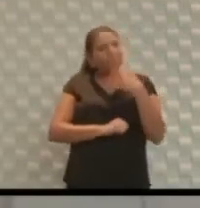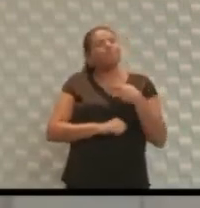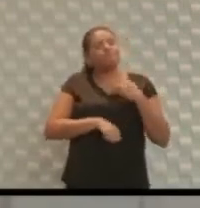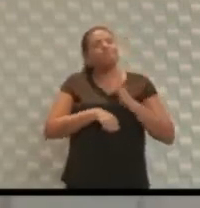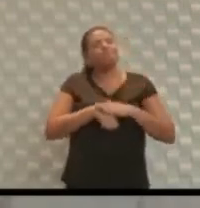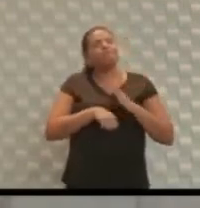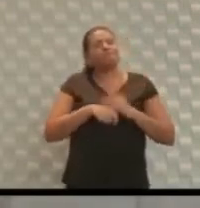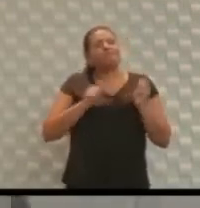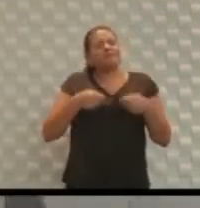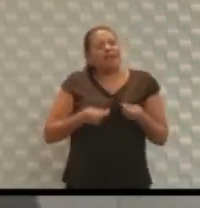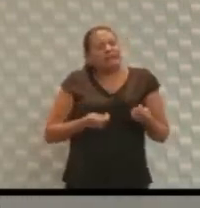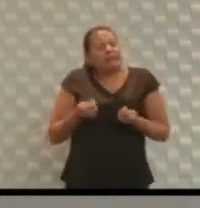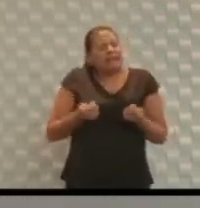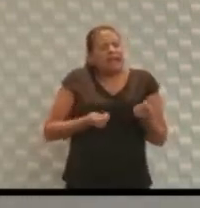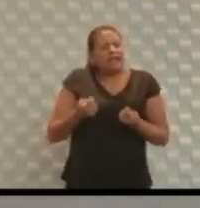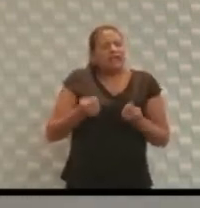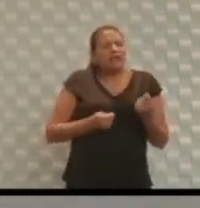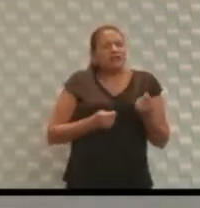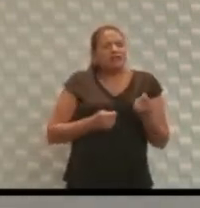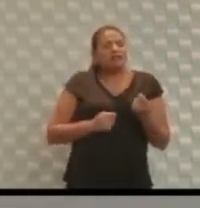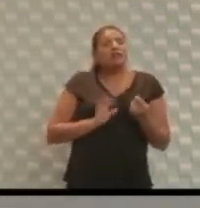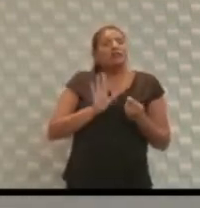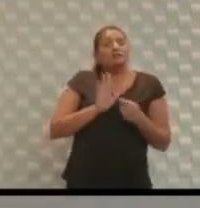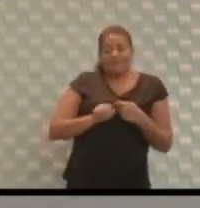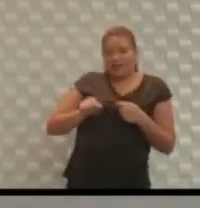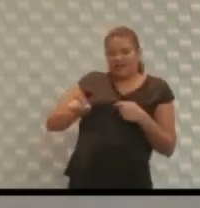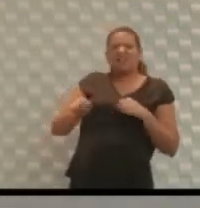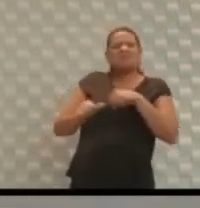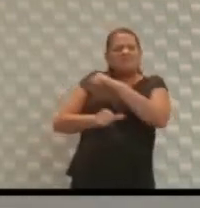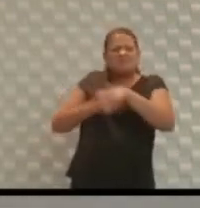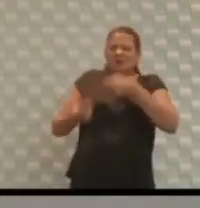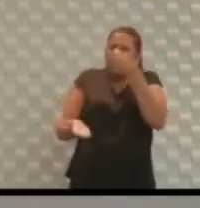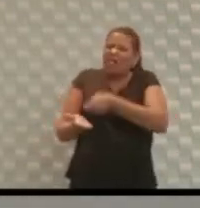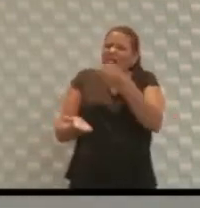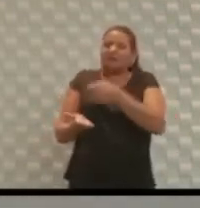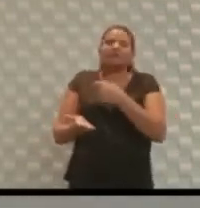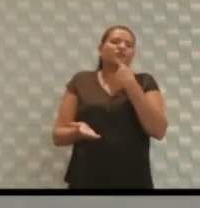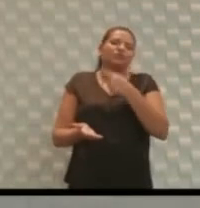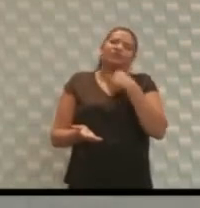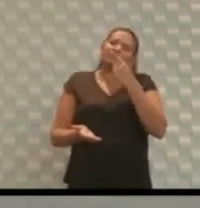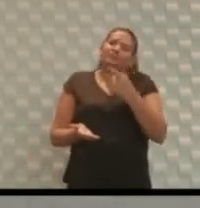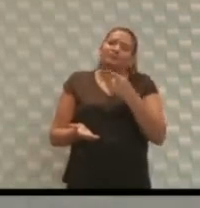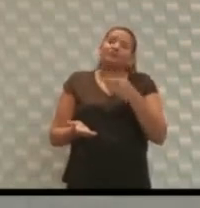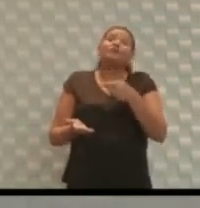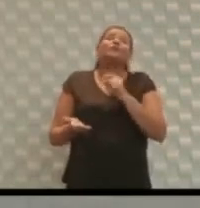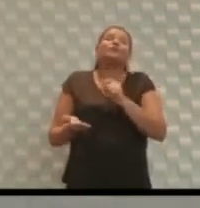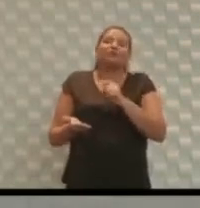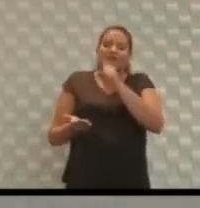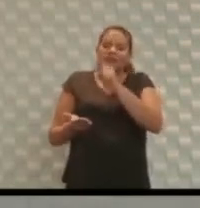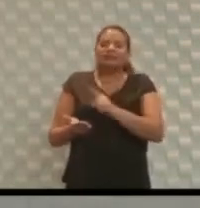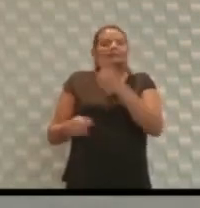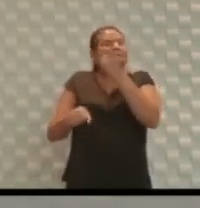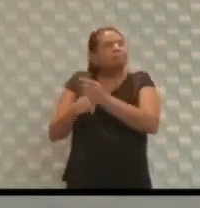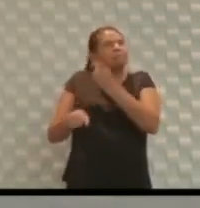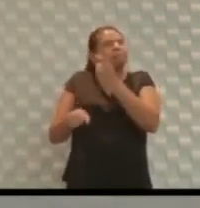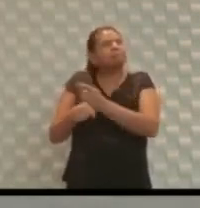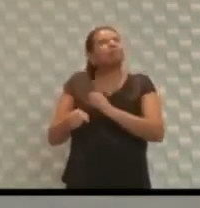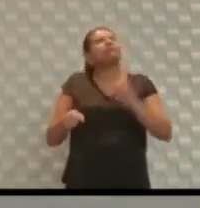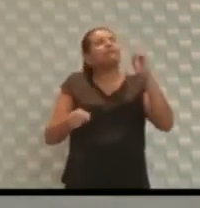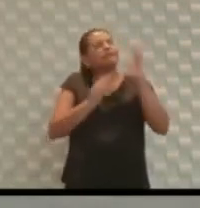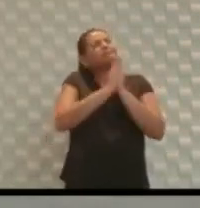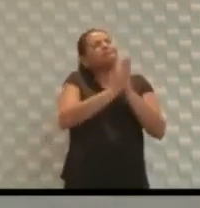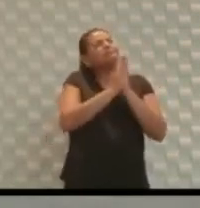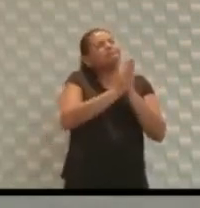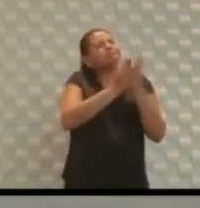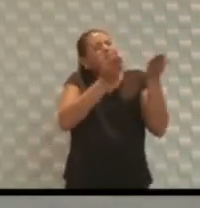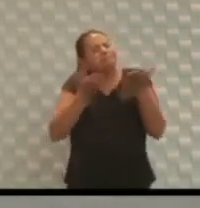isso eu digo, se posicione e mude você. E quanto ao outro, entrega para Deus. Amém? Que você vai ver que